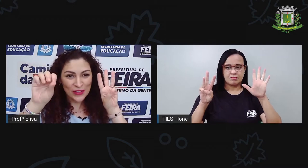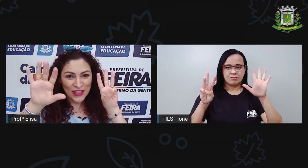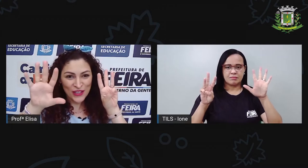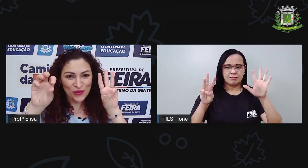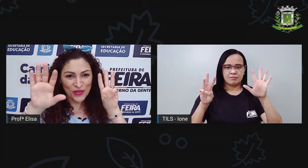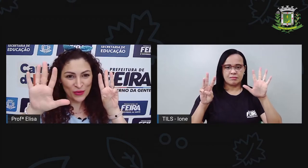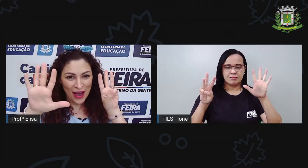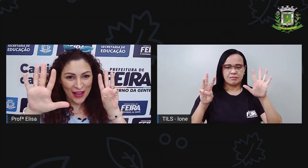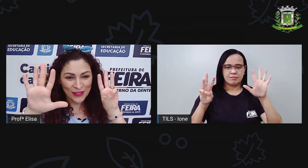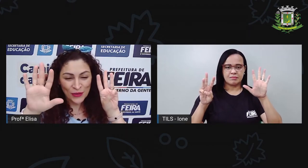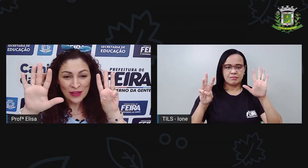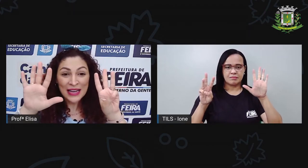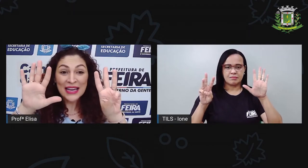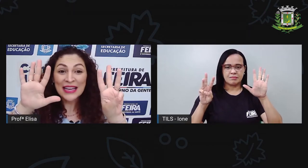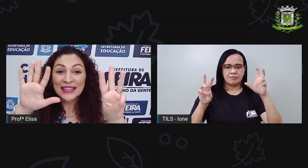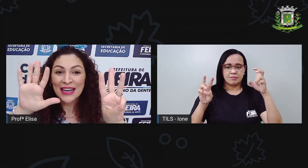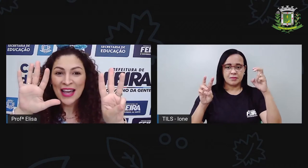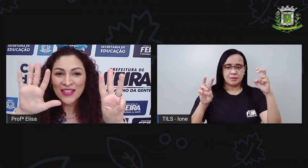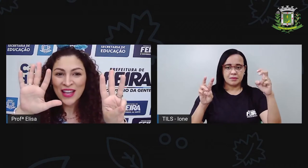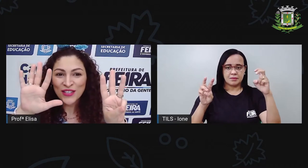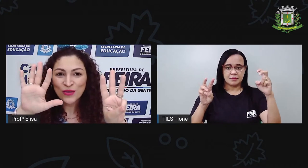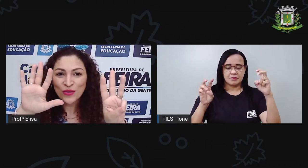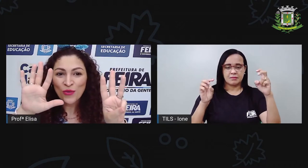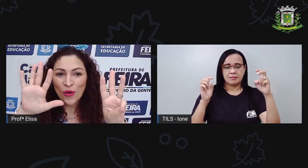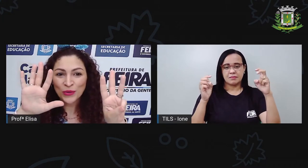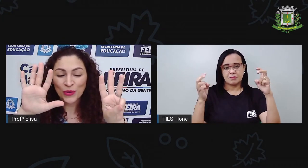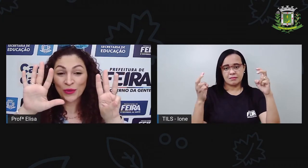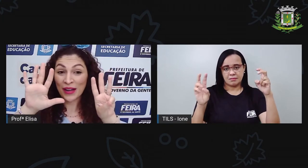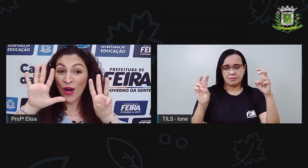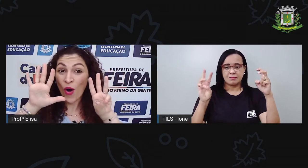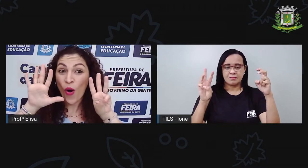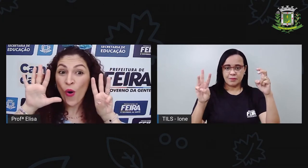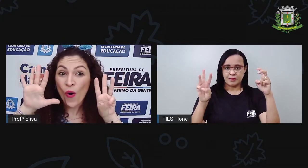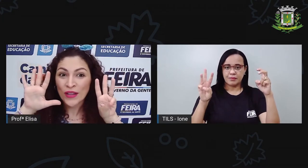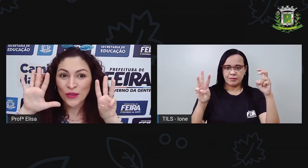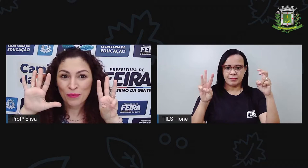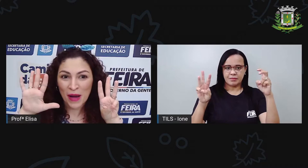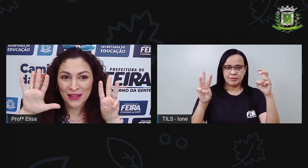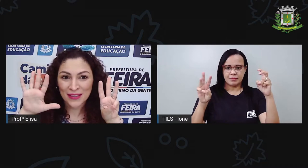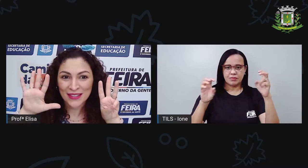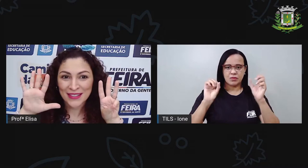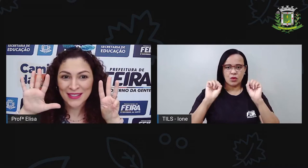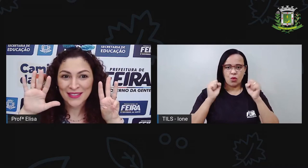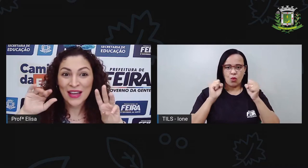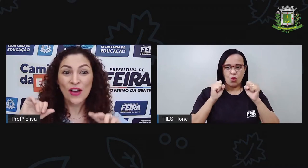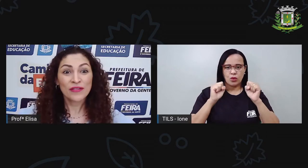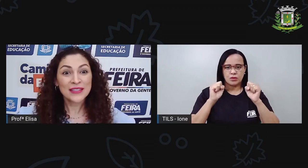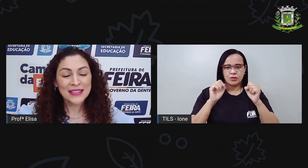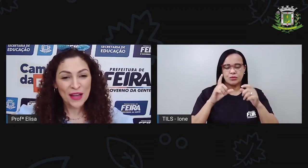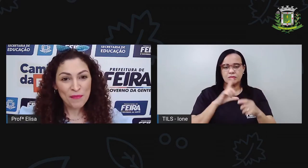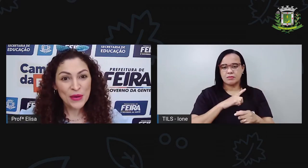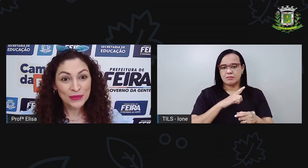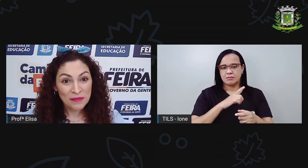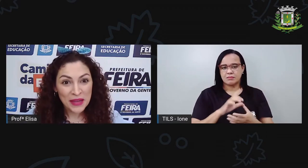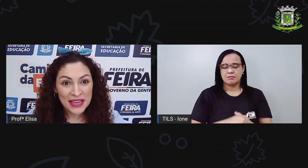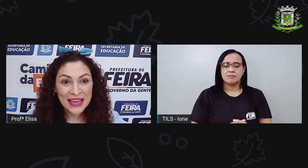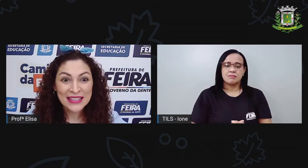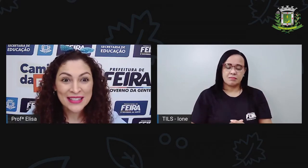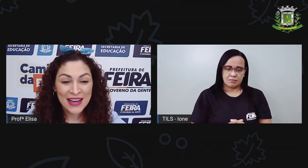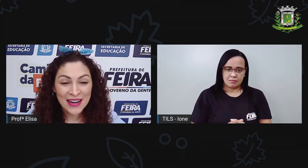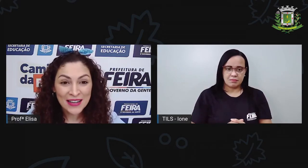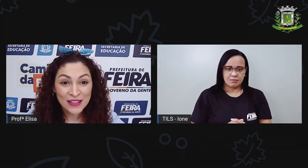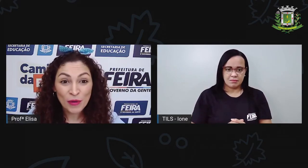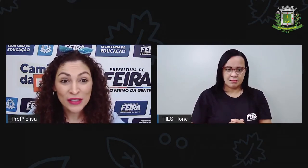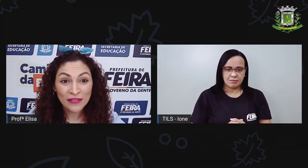cinco dedinhos de um lado e três dias do outro oito patas vocês sabiam